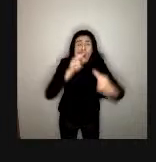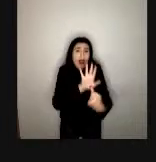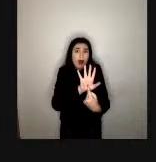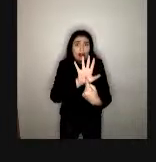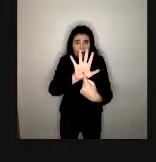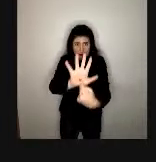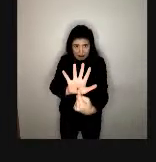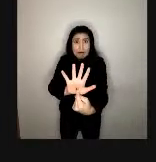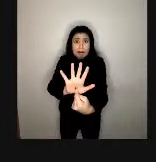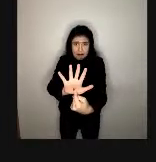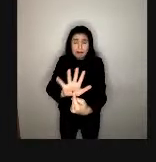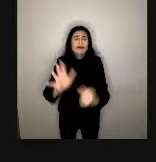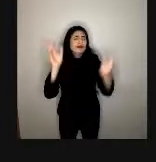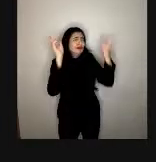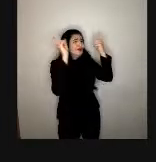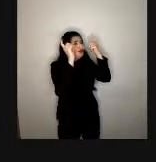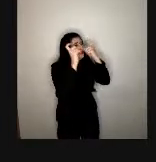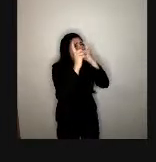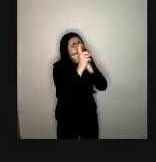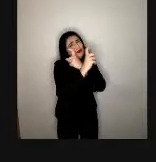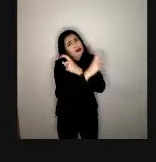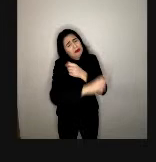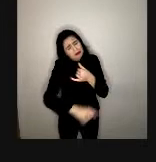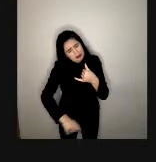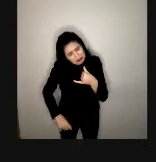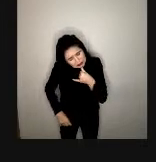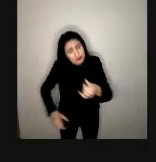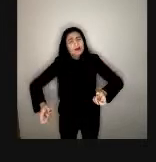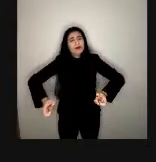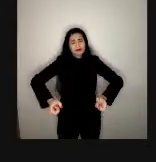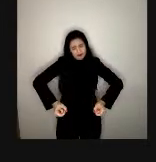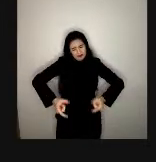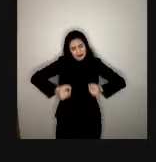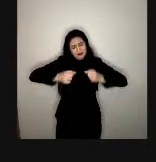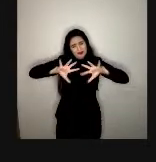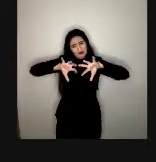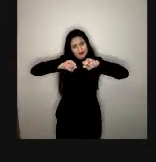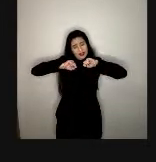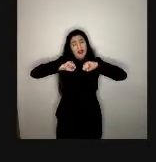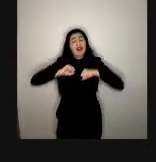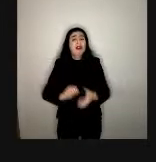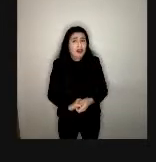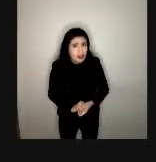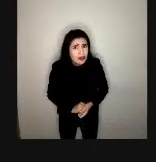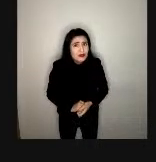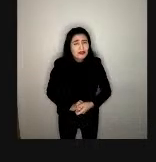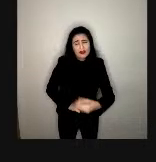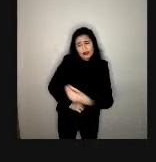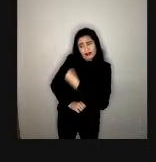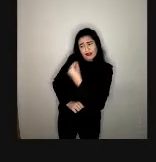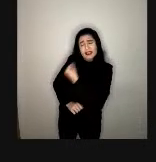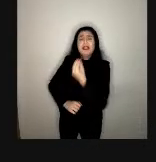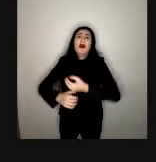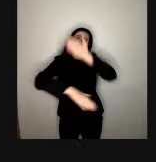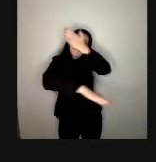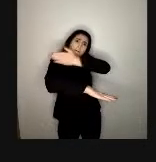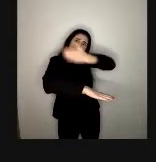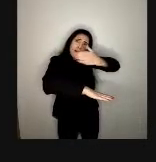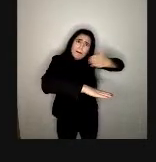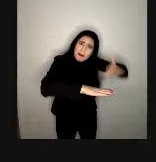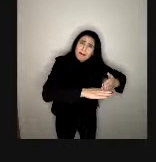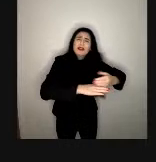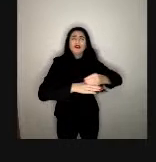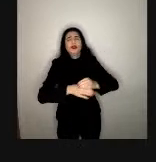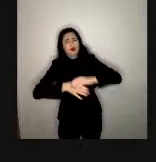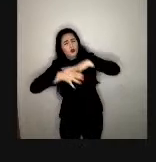momentos difíceis e invisíveis do tratamento e a realidade de quem está vivendo as diversas fases da doença.